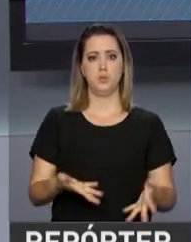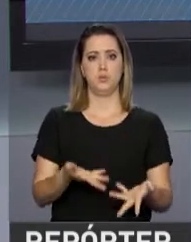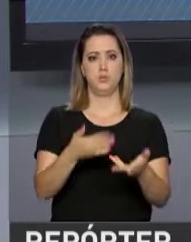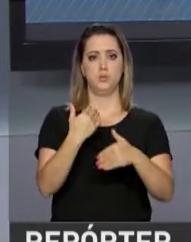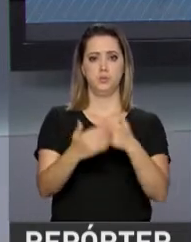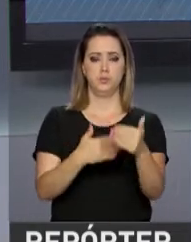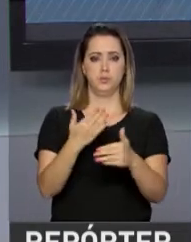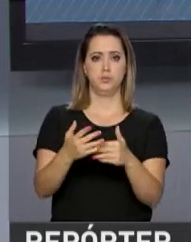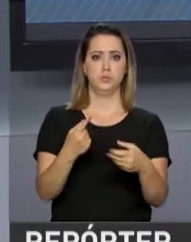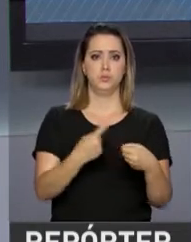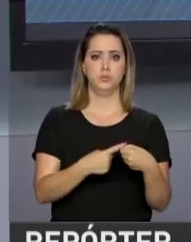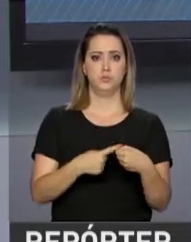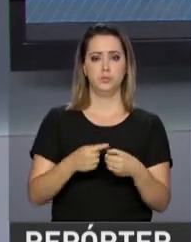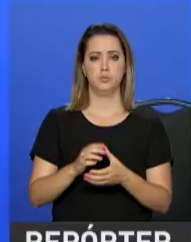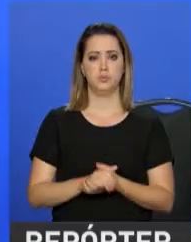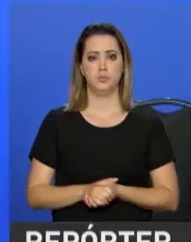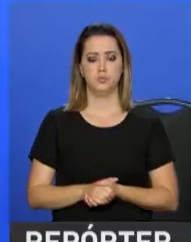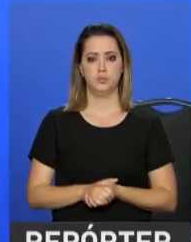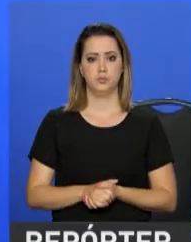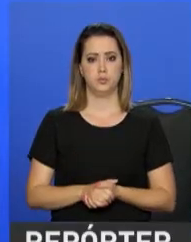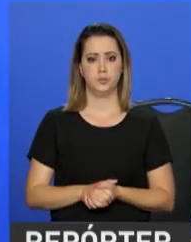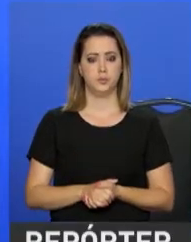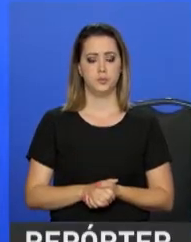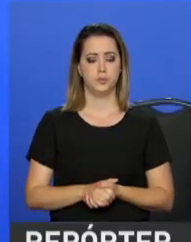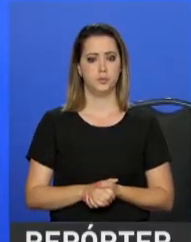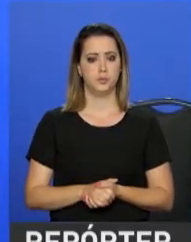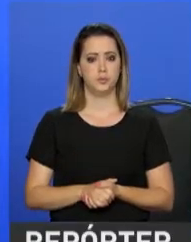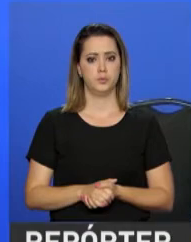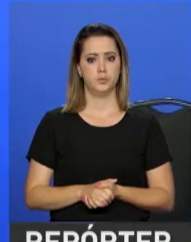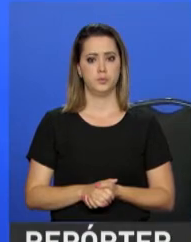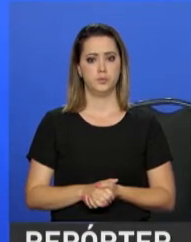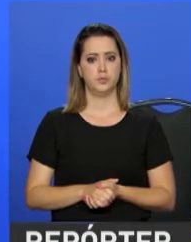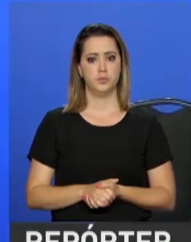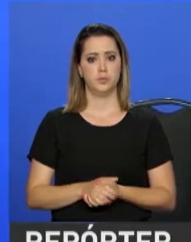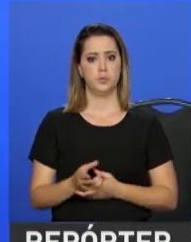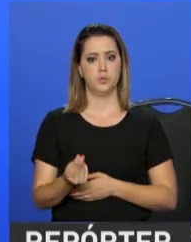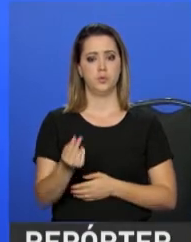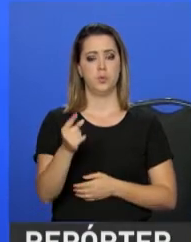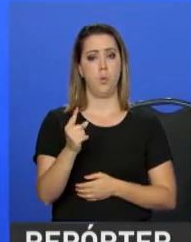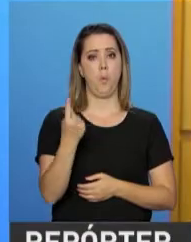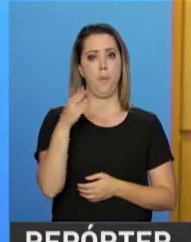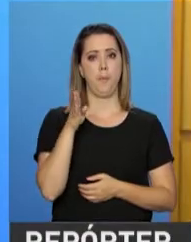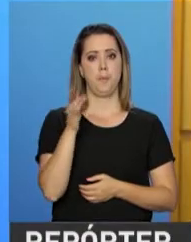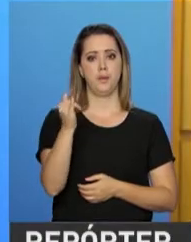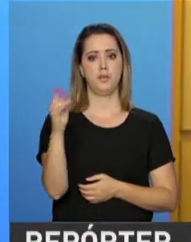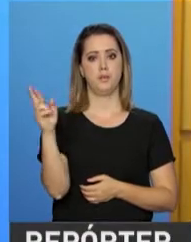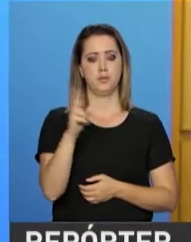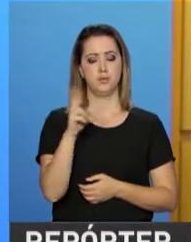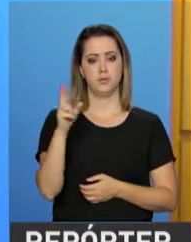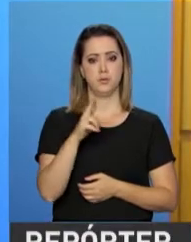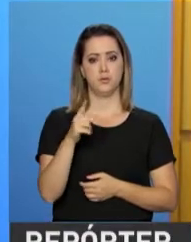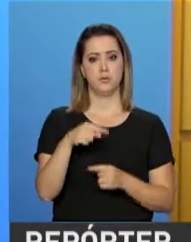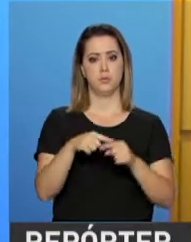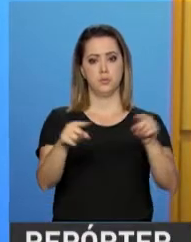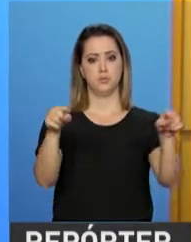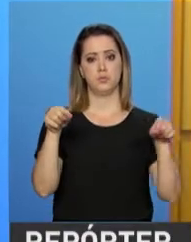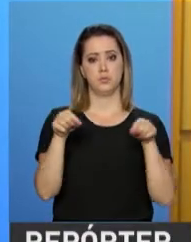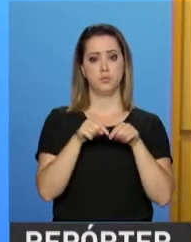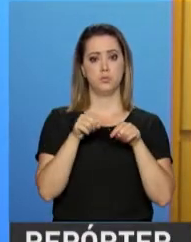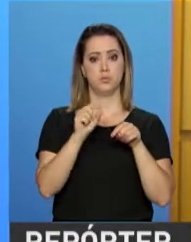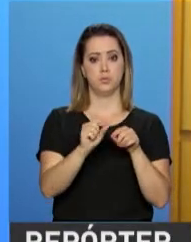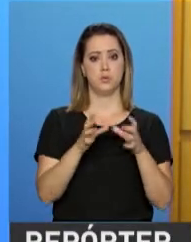desenvolvimento urbano o orçamento inicial de um bilhão e meio de reais o lote destinado